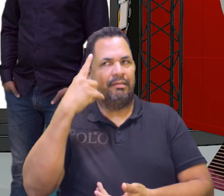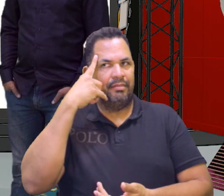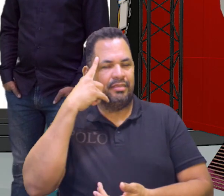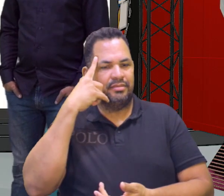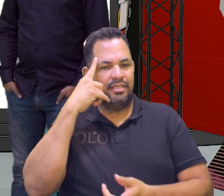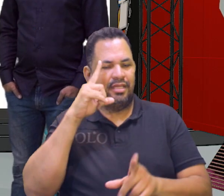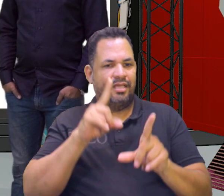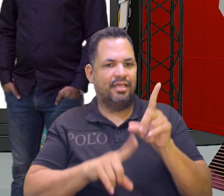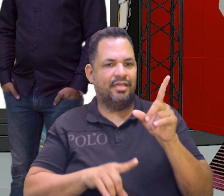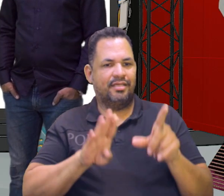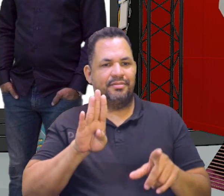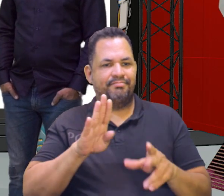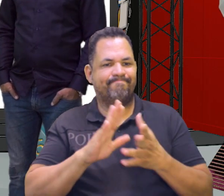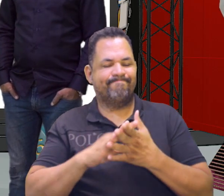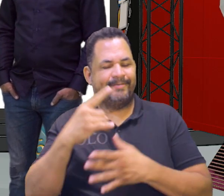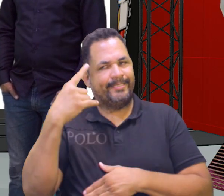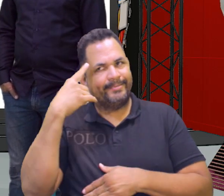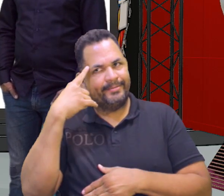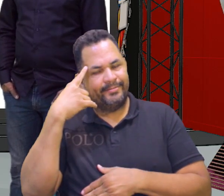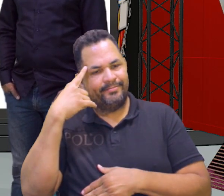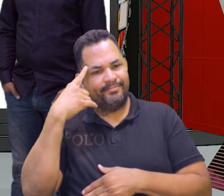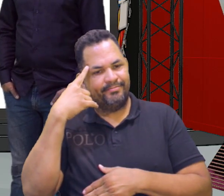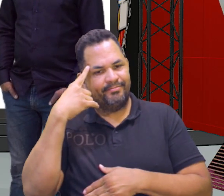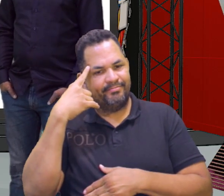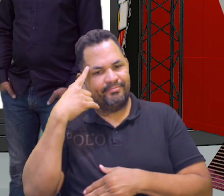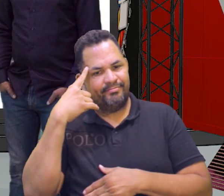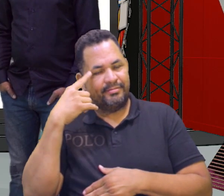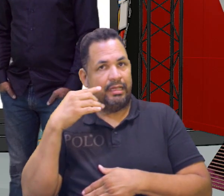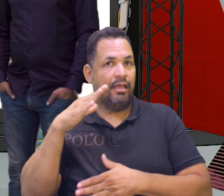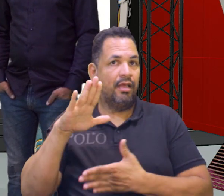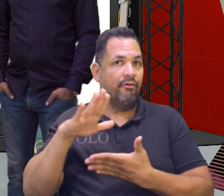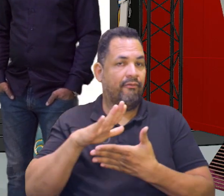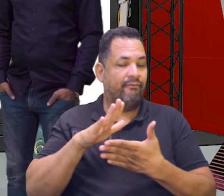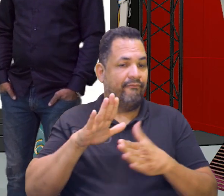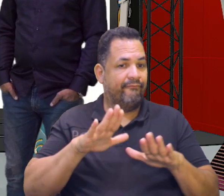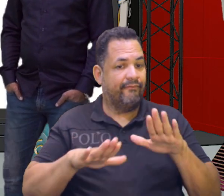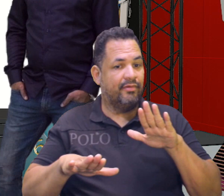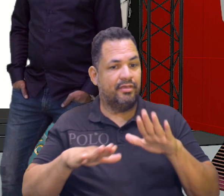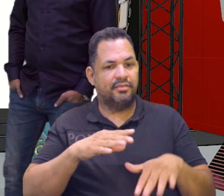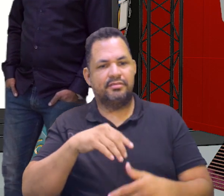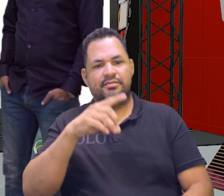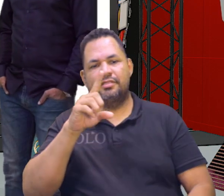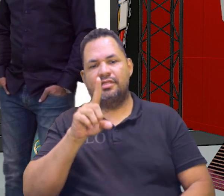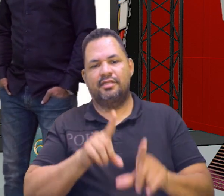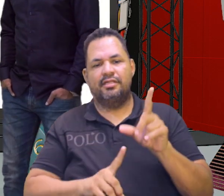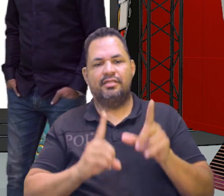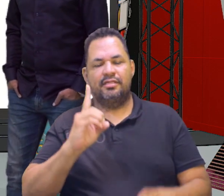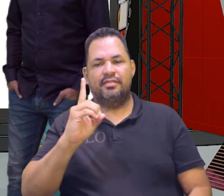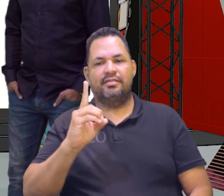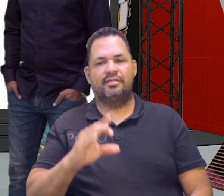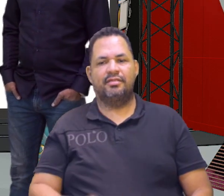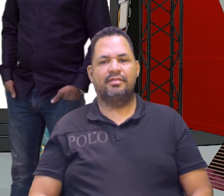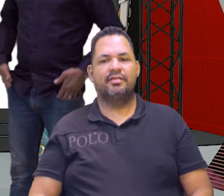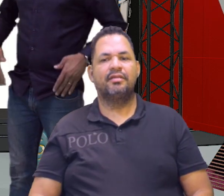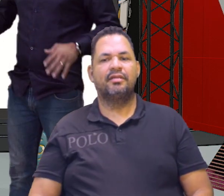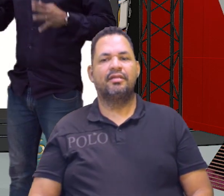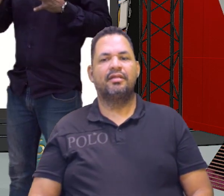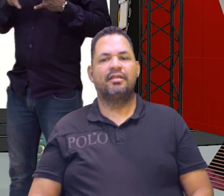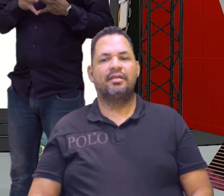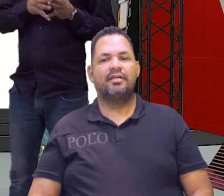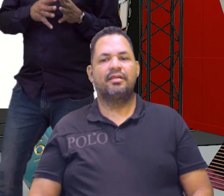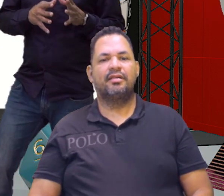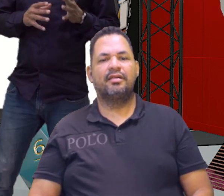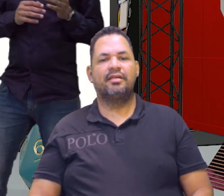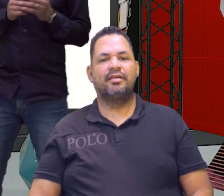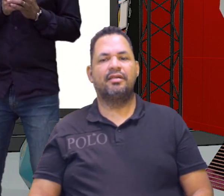letra B. Mas depois, pensando não sei o que lá, talvez seja D. Mas ele estava já... Ele foi assim, ó. O